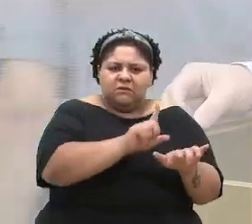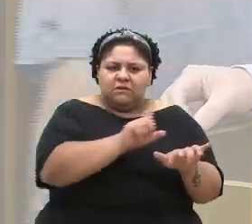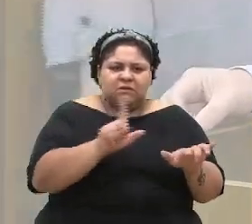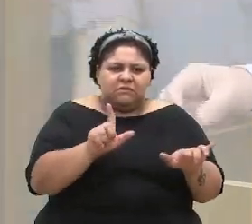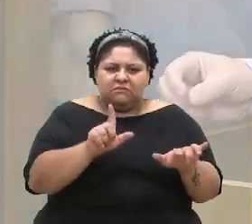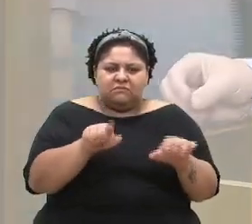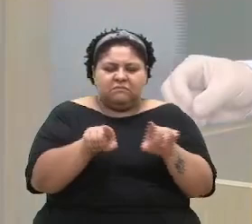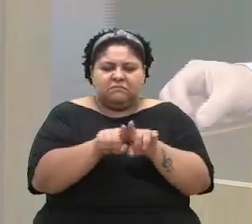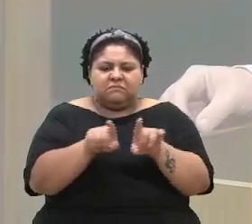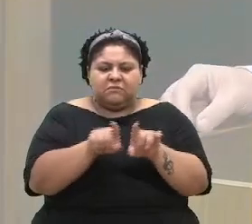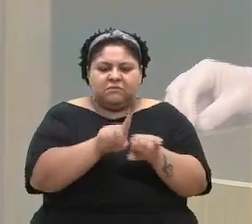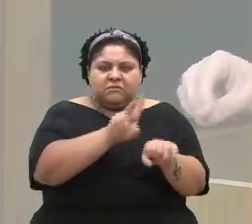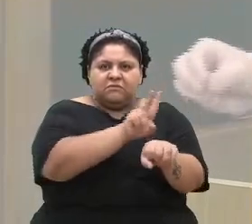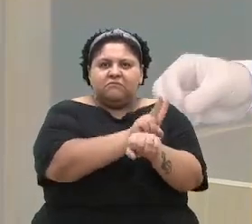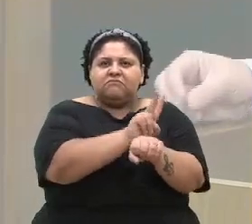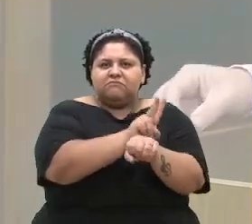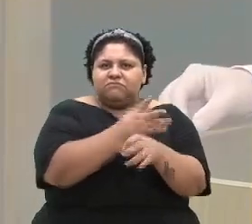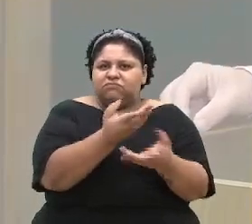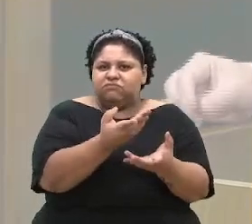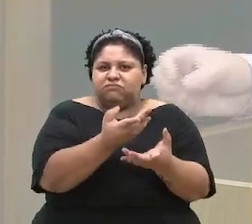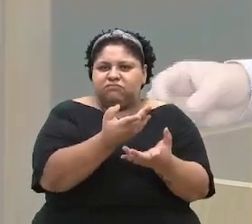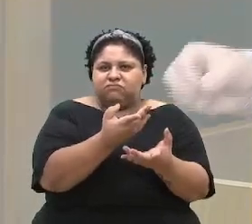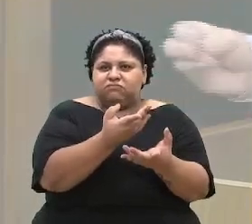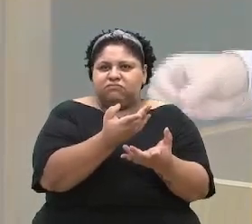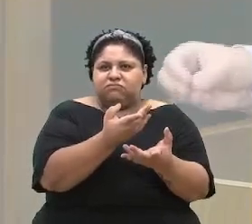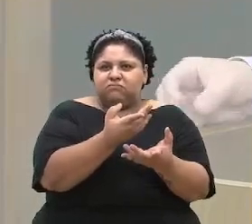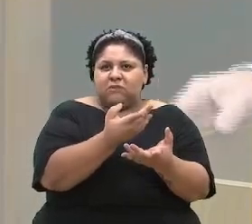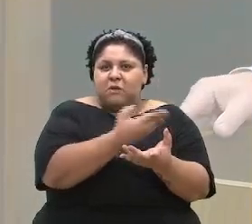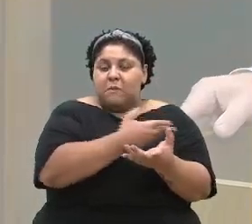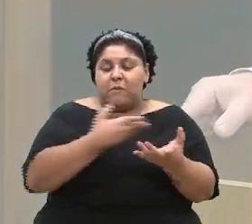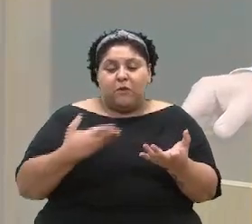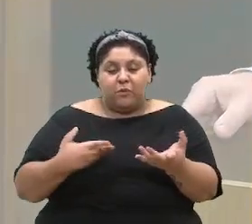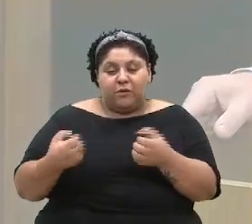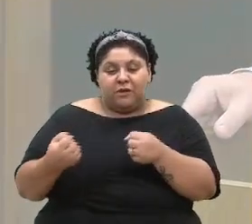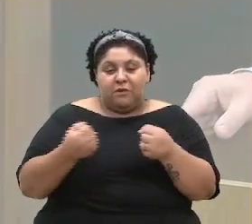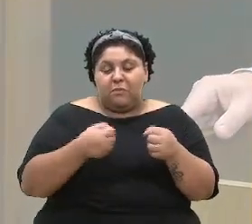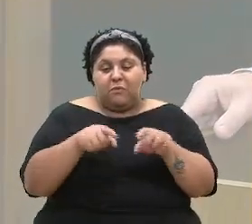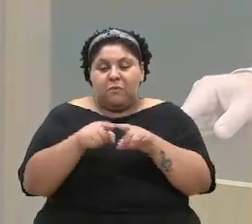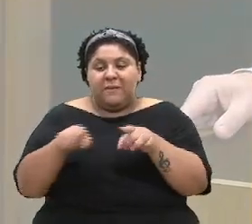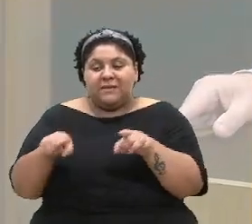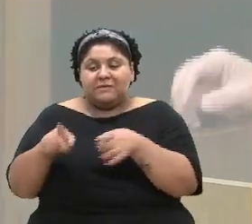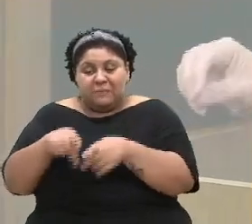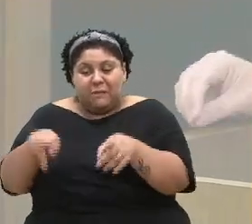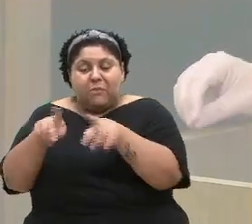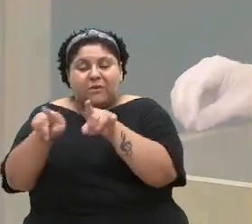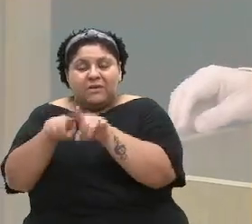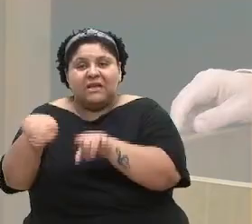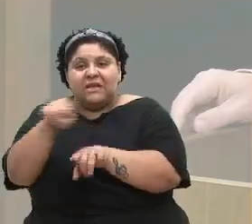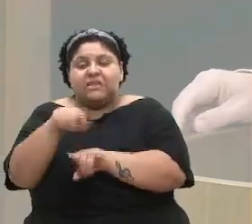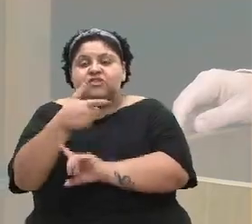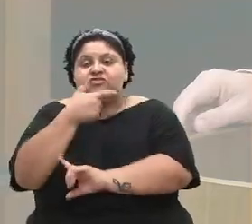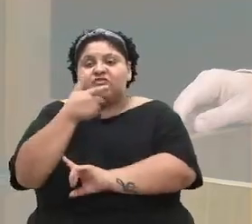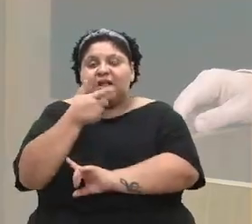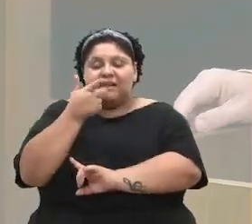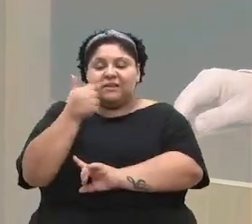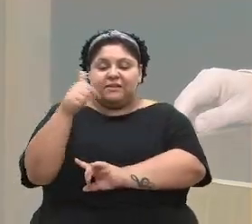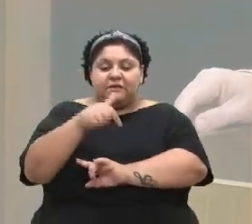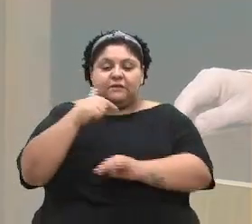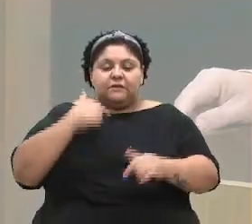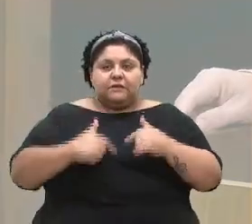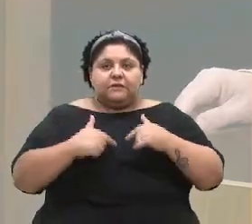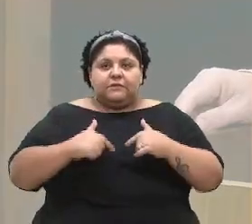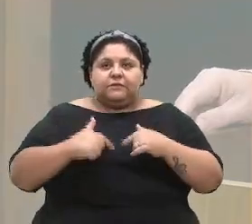bem cuidadas, não somente pelo poder público, mas também pela população. A gente destaca aqui o trabalho